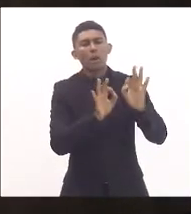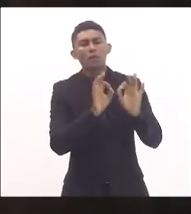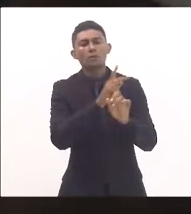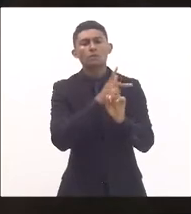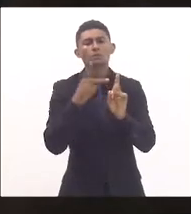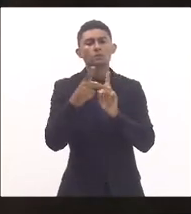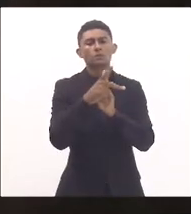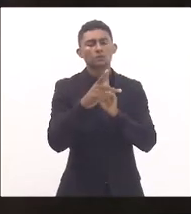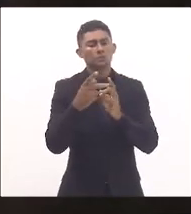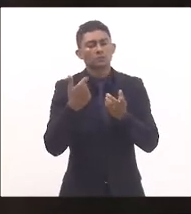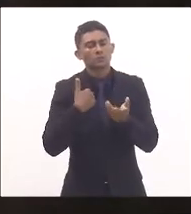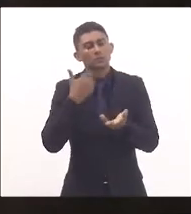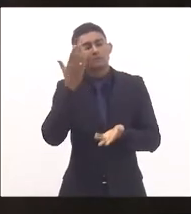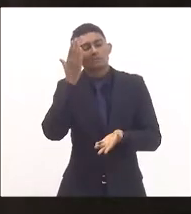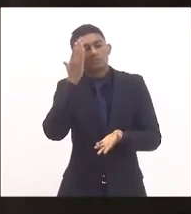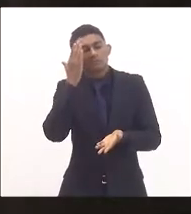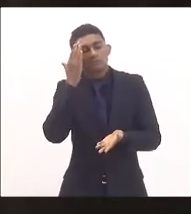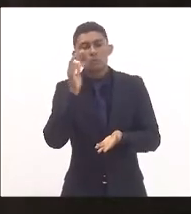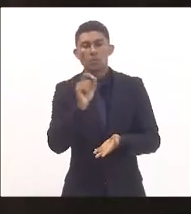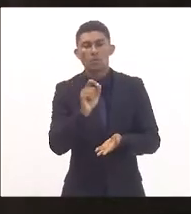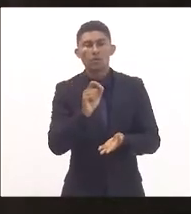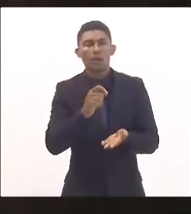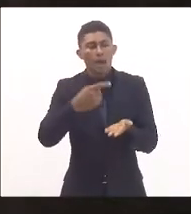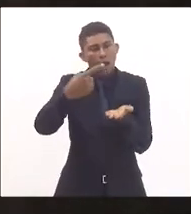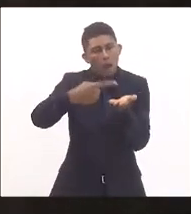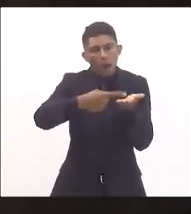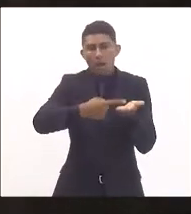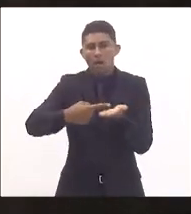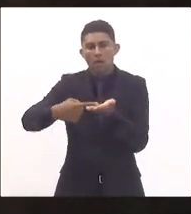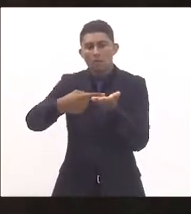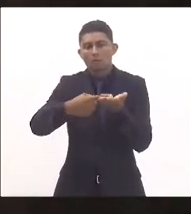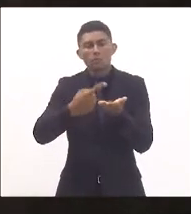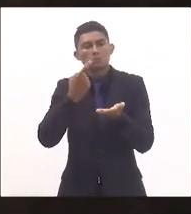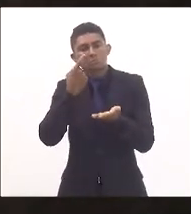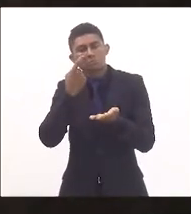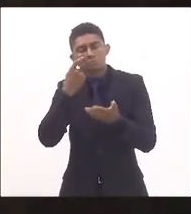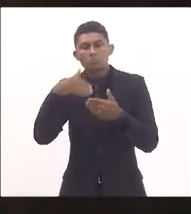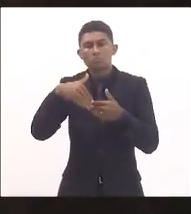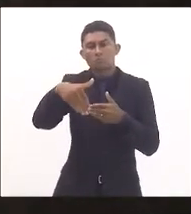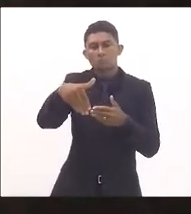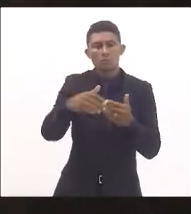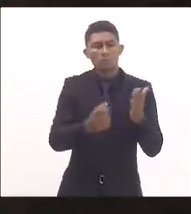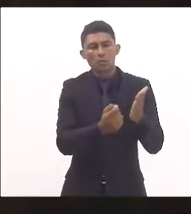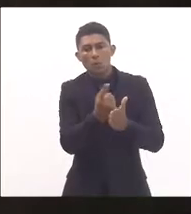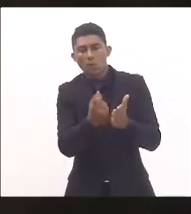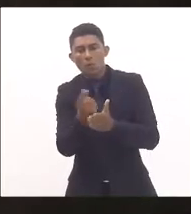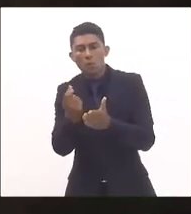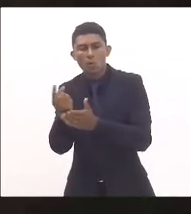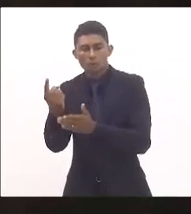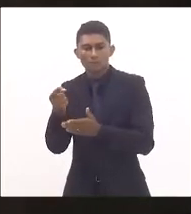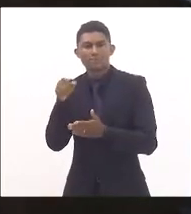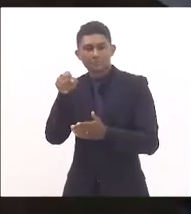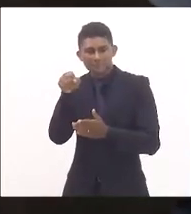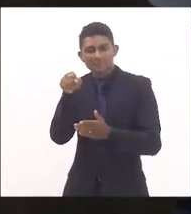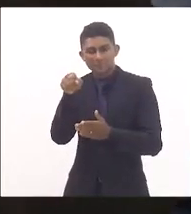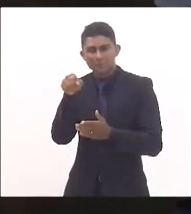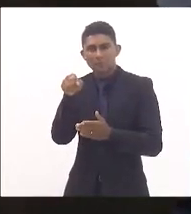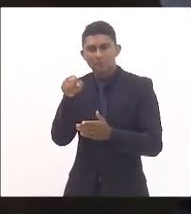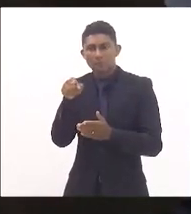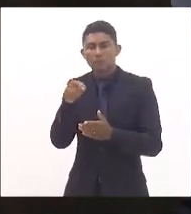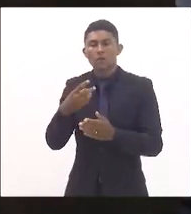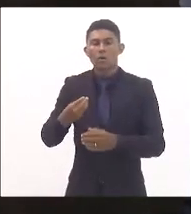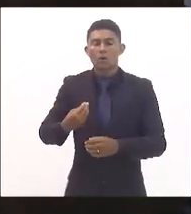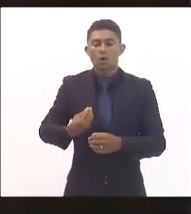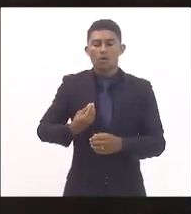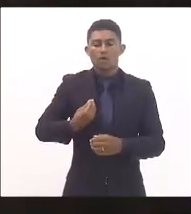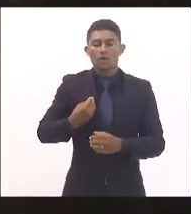que há um acordo para que a gente possa disciplinar esse procedimento de compra de vidas do plano previdenciário, comprando vidas do